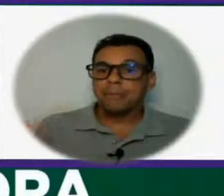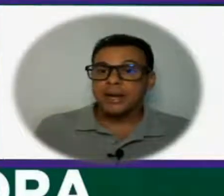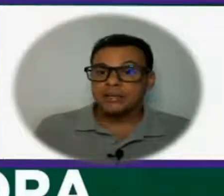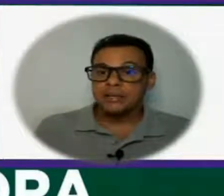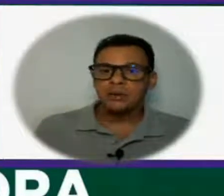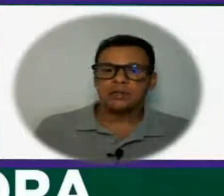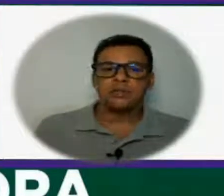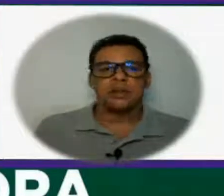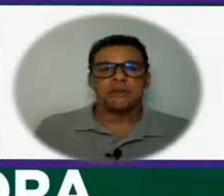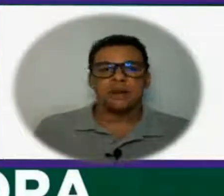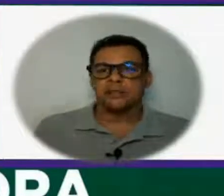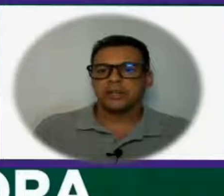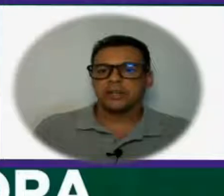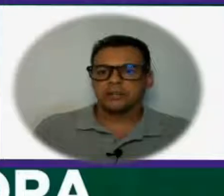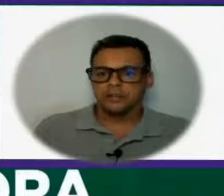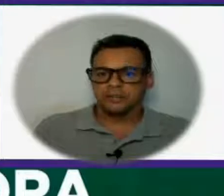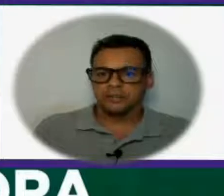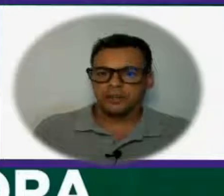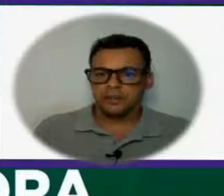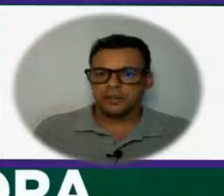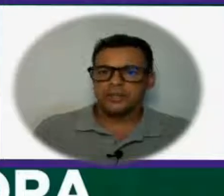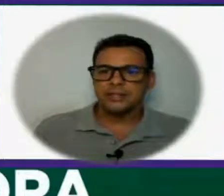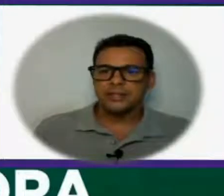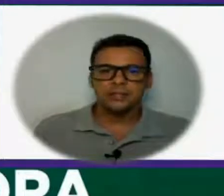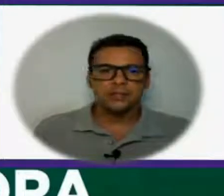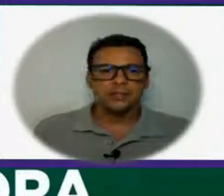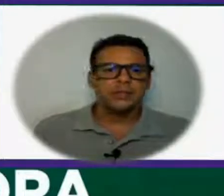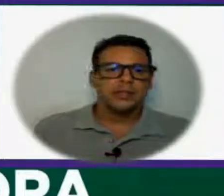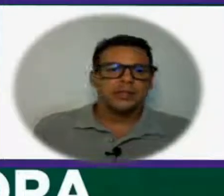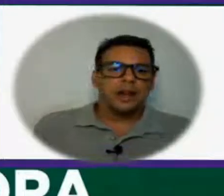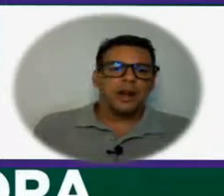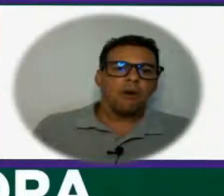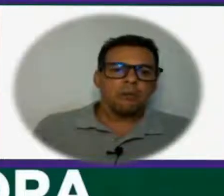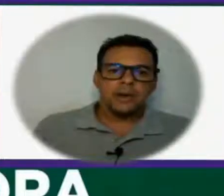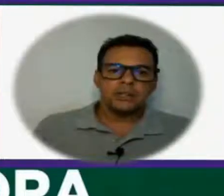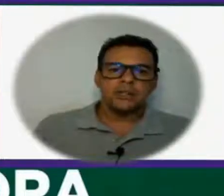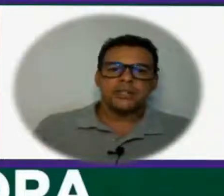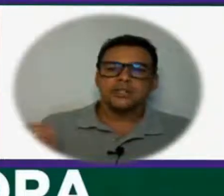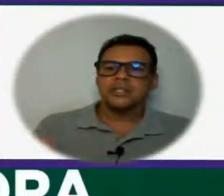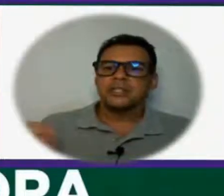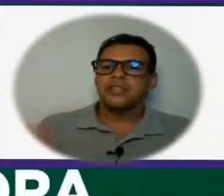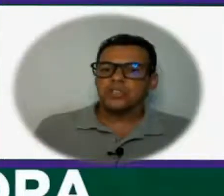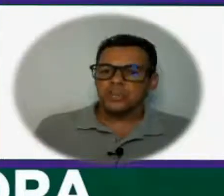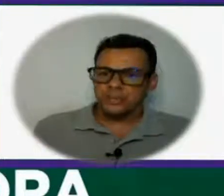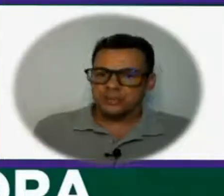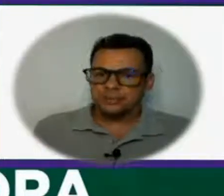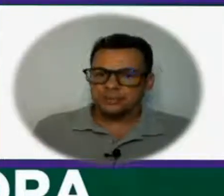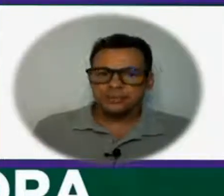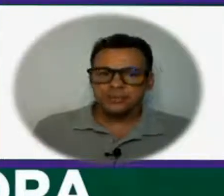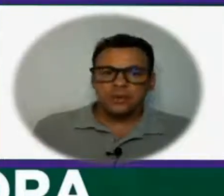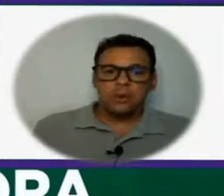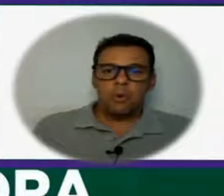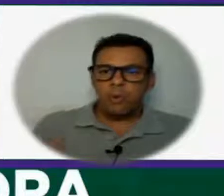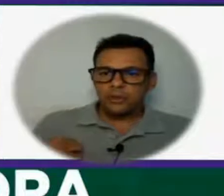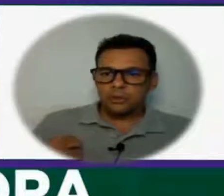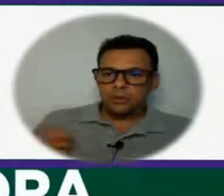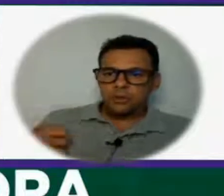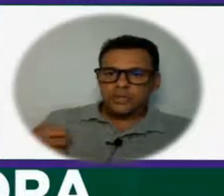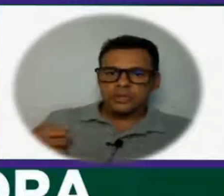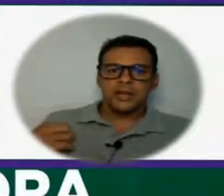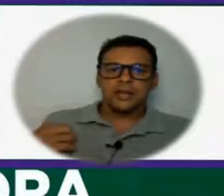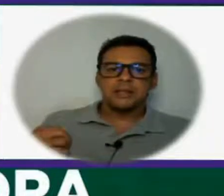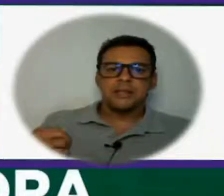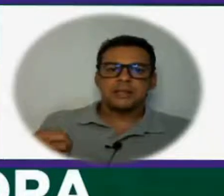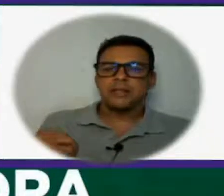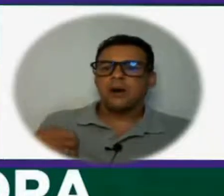perguntar preço Olha só a imagem aqui Nos ensinando How much Is this t-shirt? Quanto